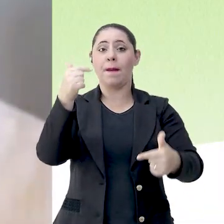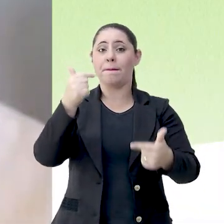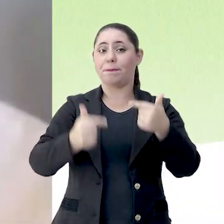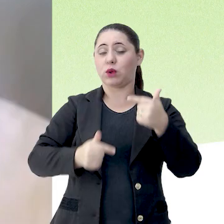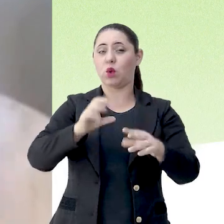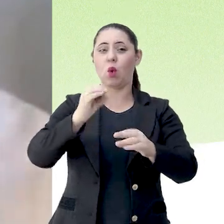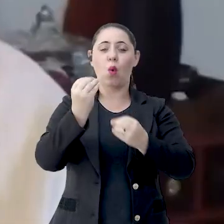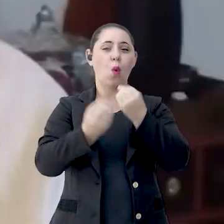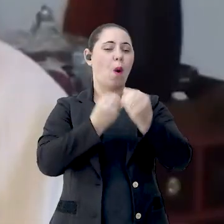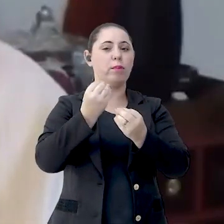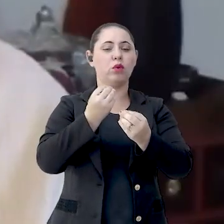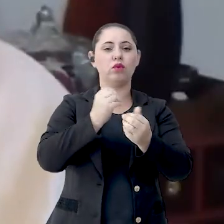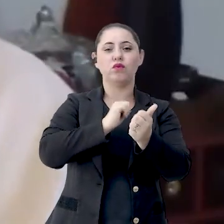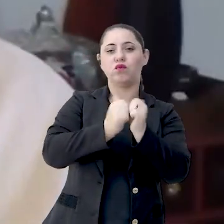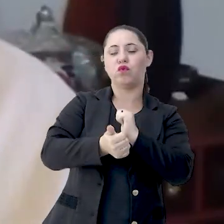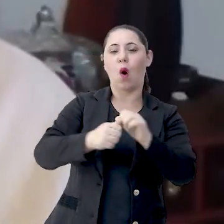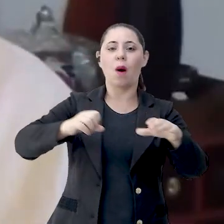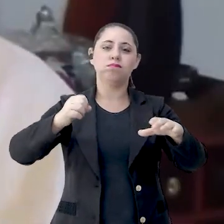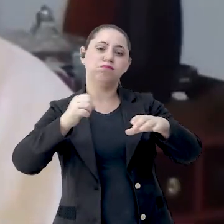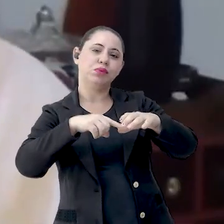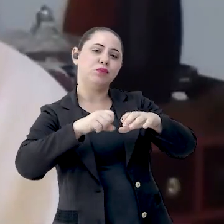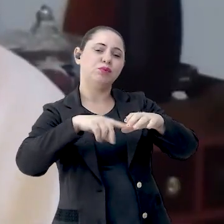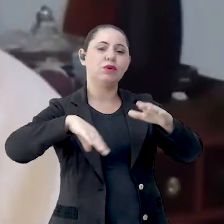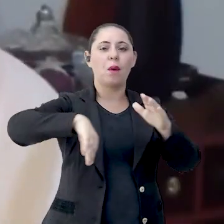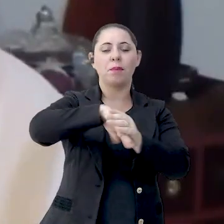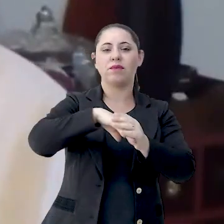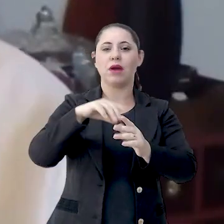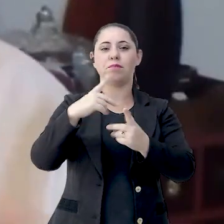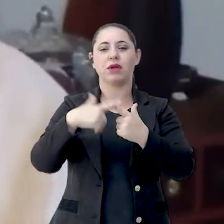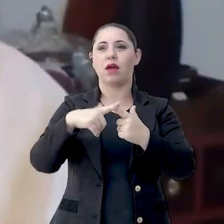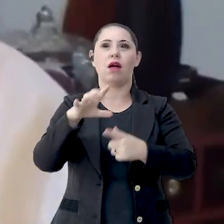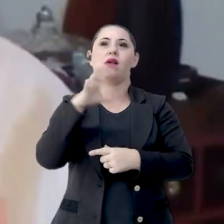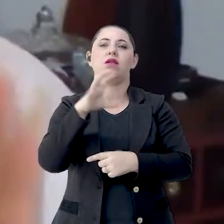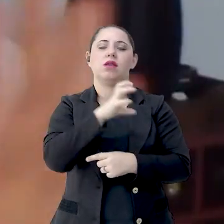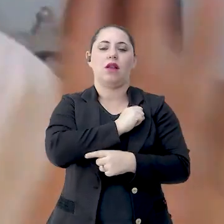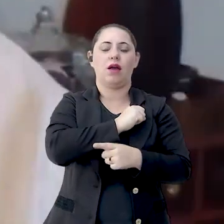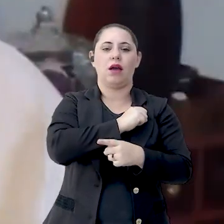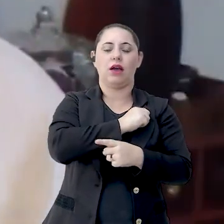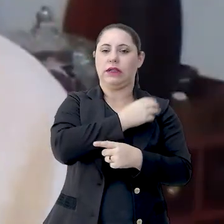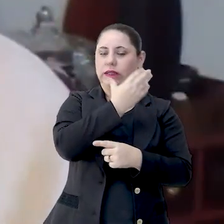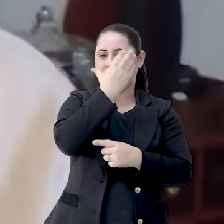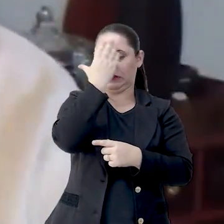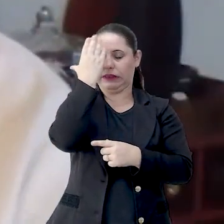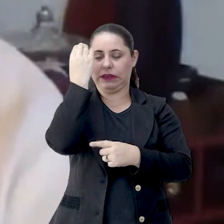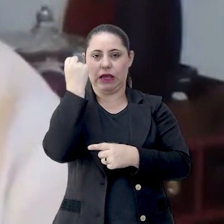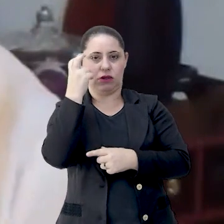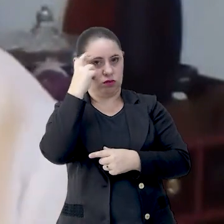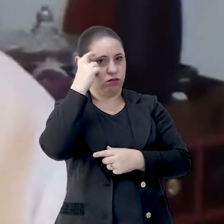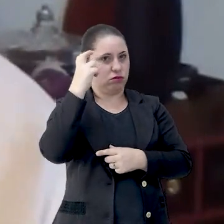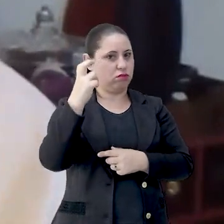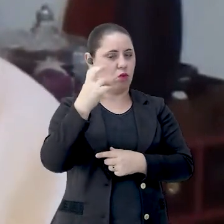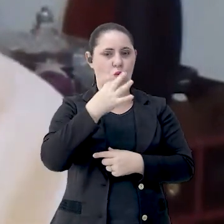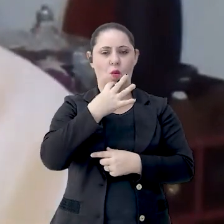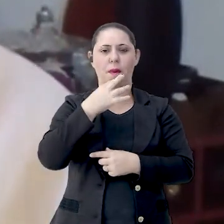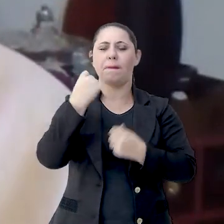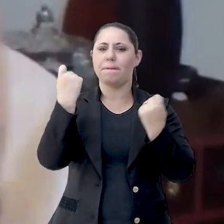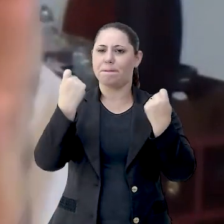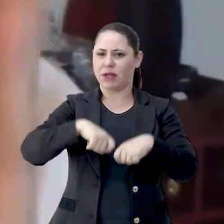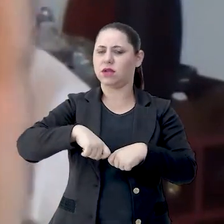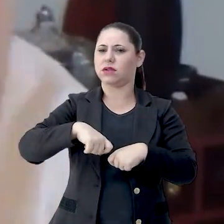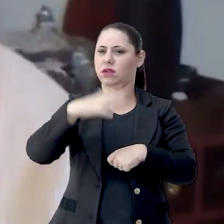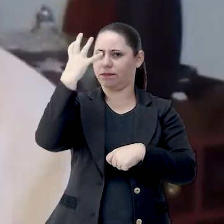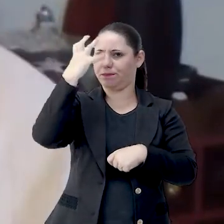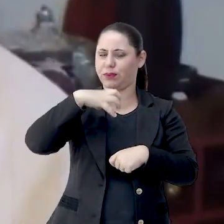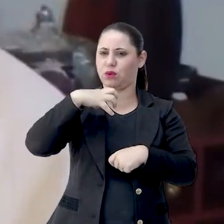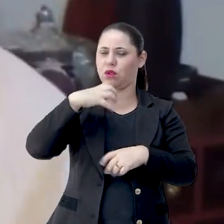ser politizados, né? A política, assim como o futebol, muitas vezes vai para o campo das paixões e não da racionalidade. Então, a gente tem